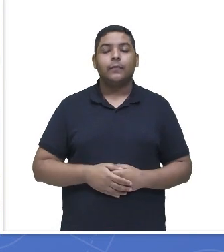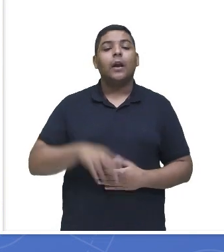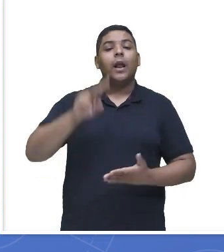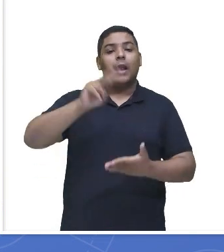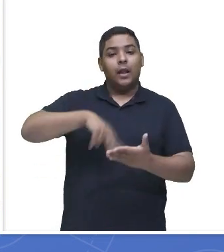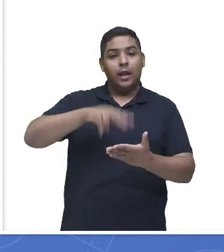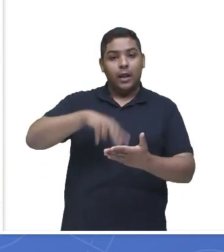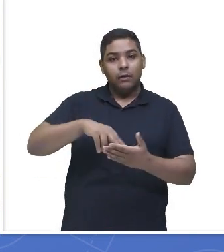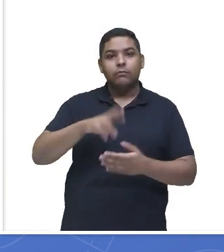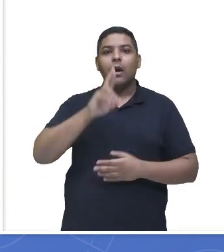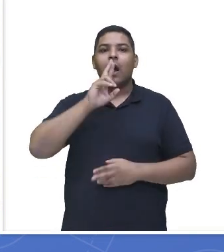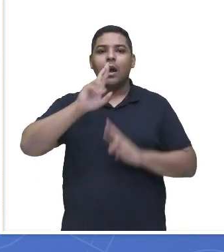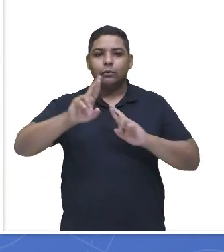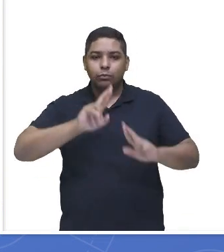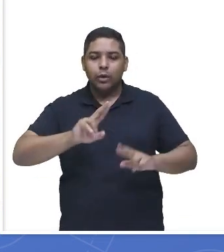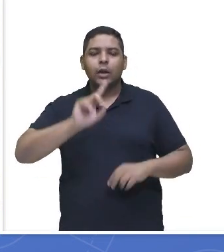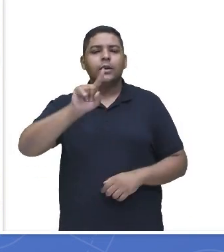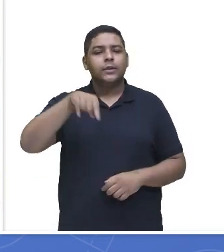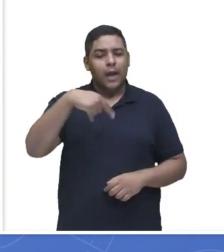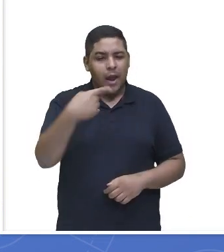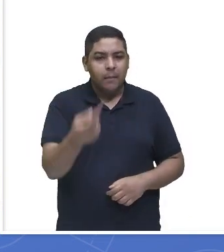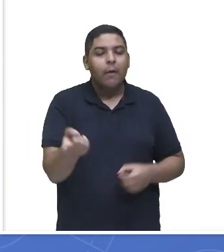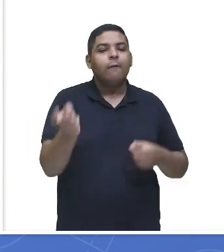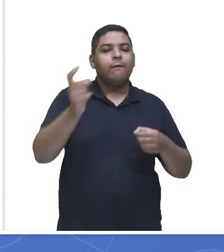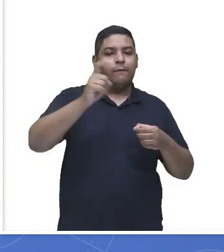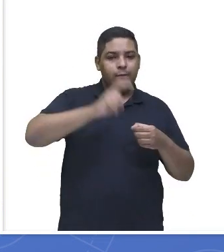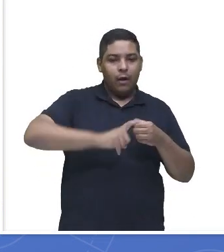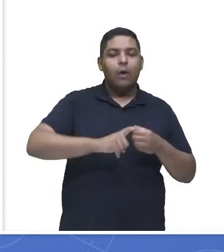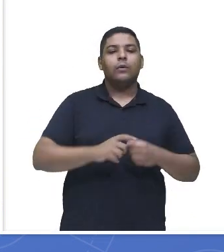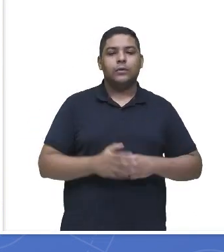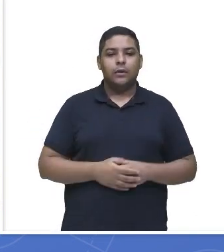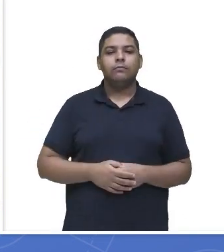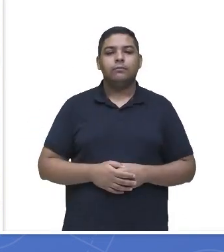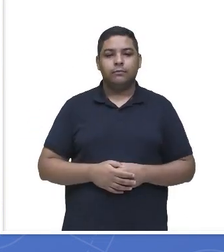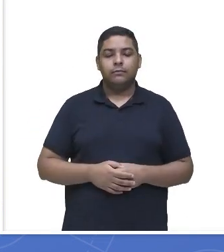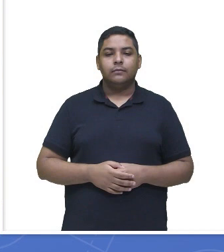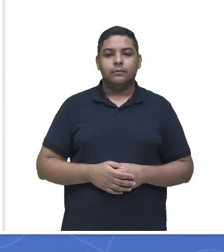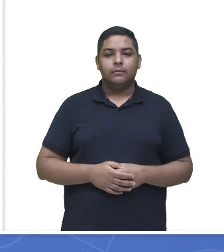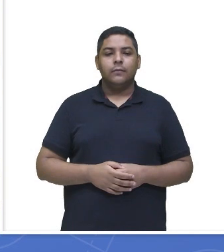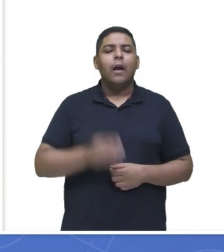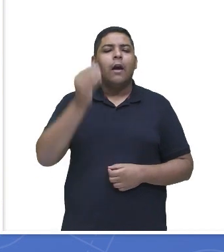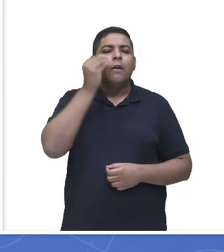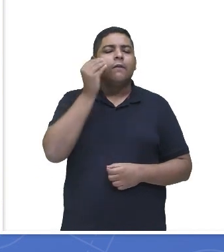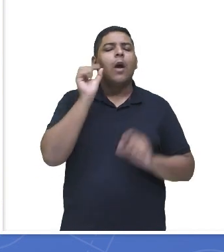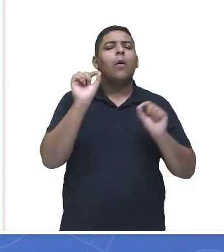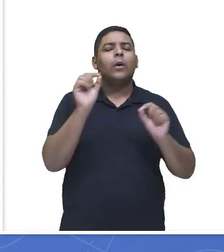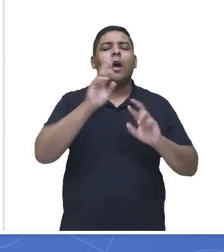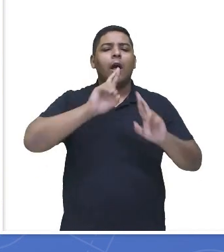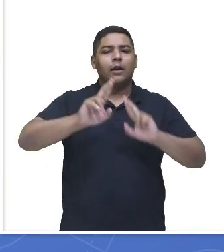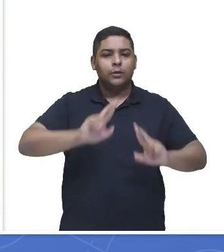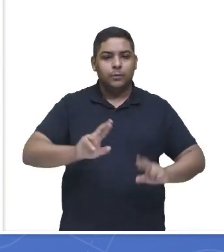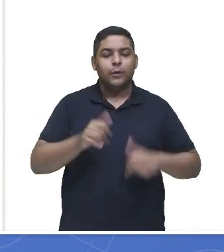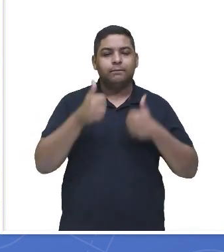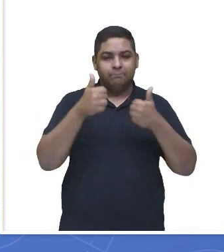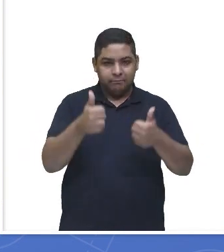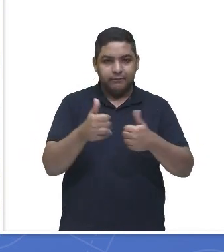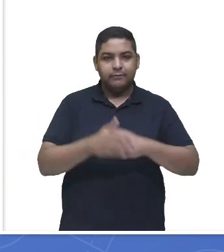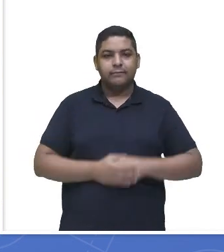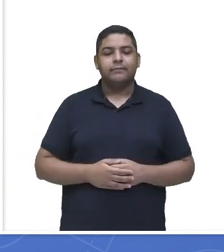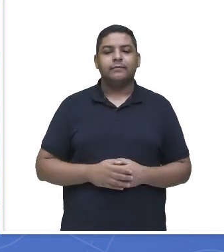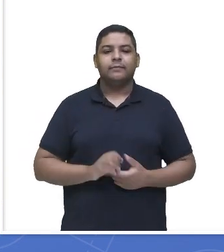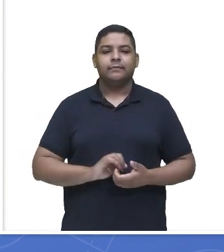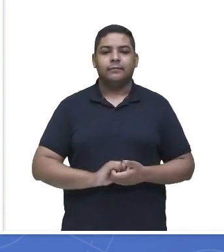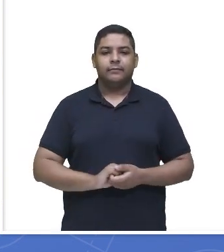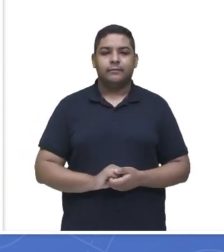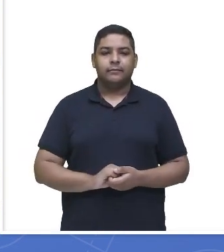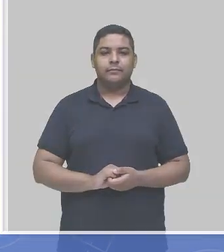ler, responder e daqui a pouco a gente volta para ver o que vocês responderam aí, tá bom? Até mais!